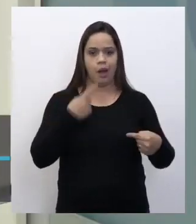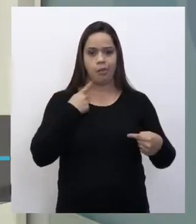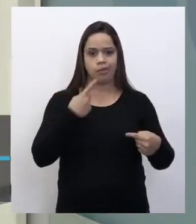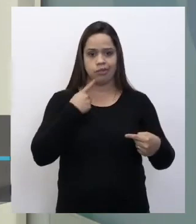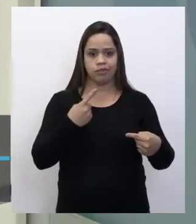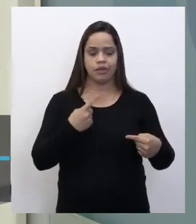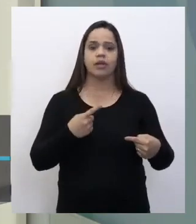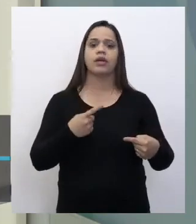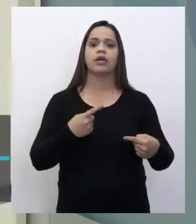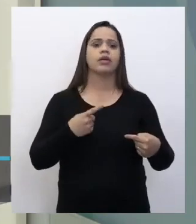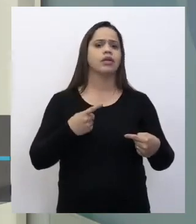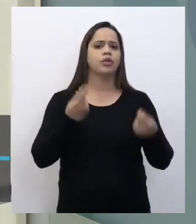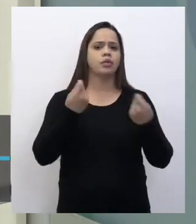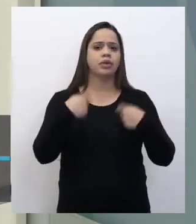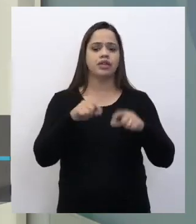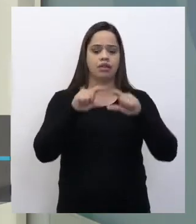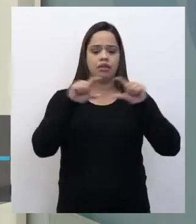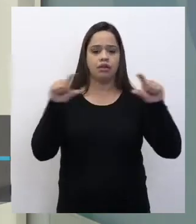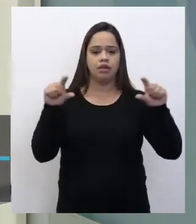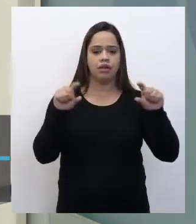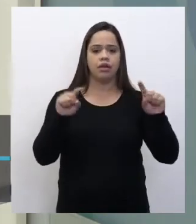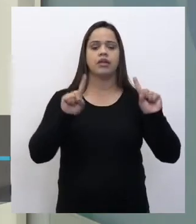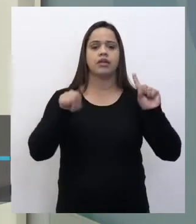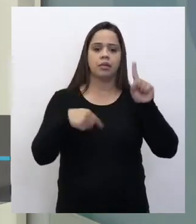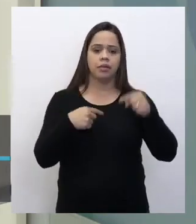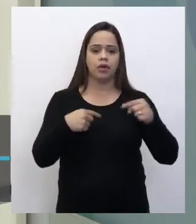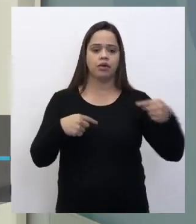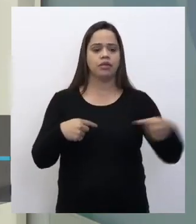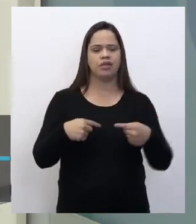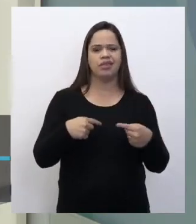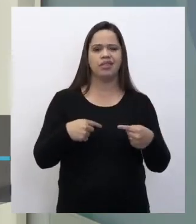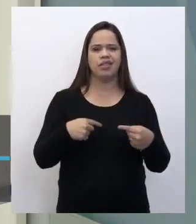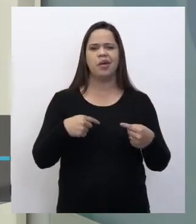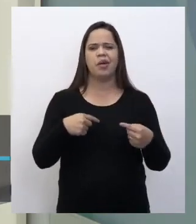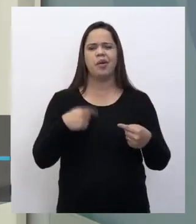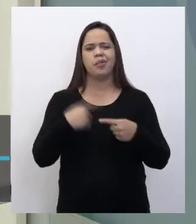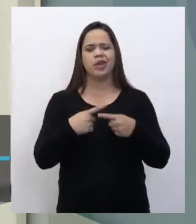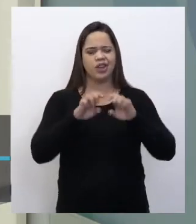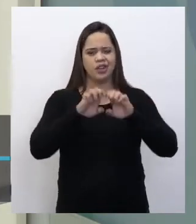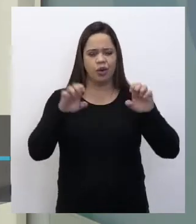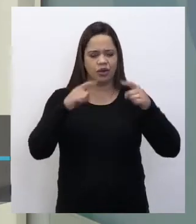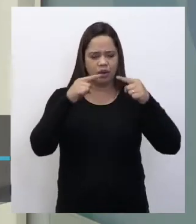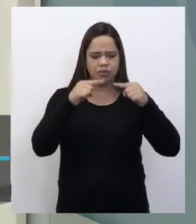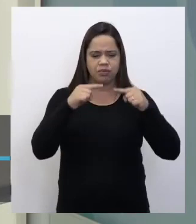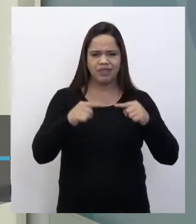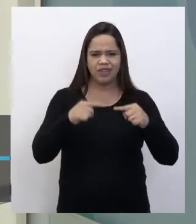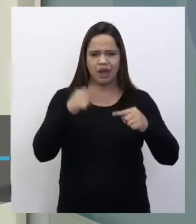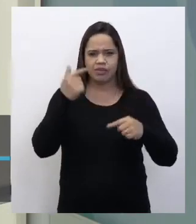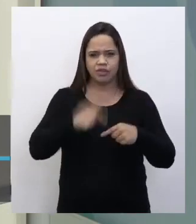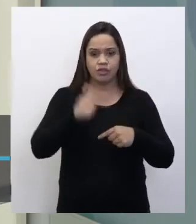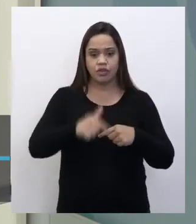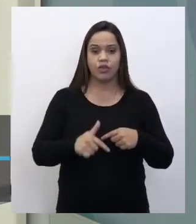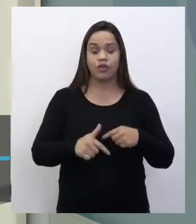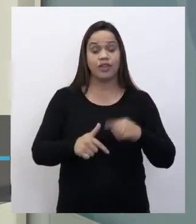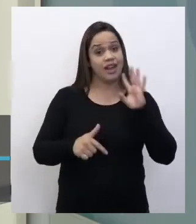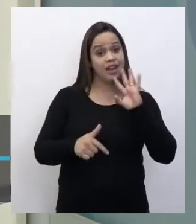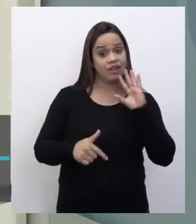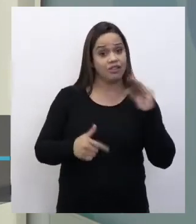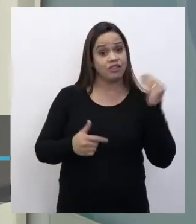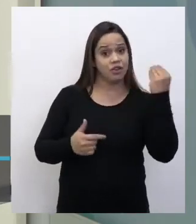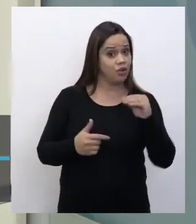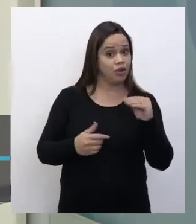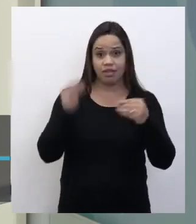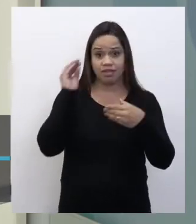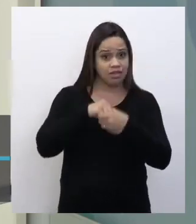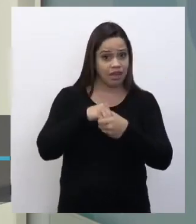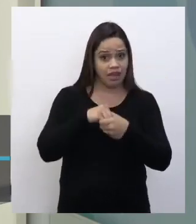oração, travessão com... Porque aí sempre essa estrutura fica repetitiva, fica chata. Sim. É legal esse outro estilo de você colocar o diálogo e